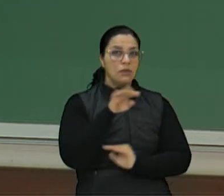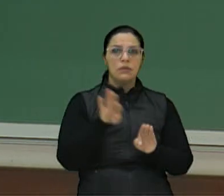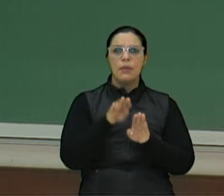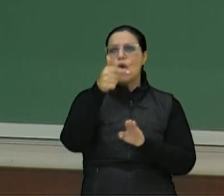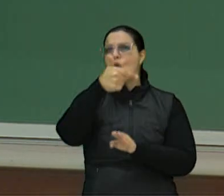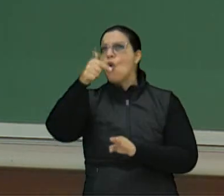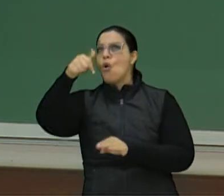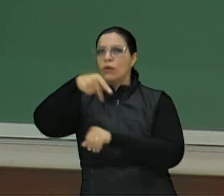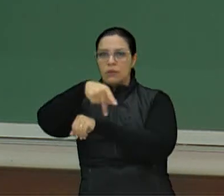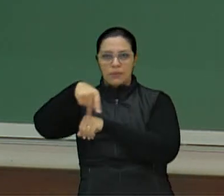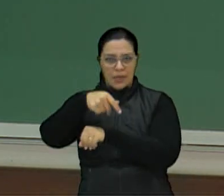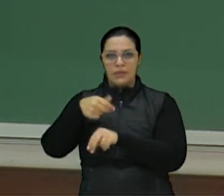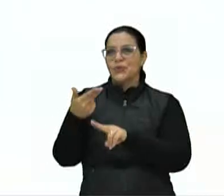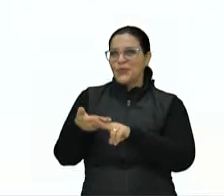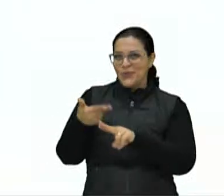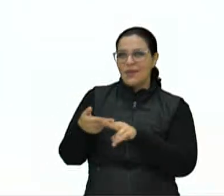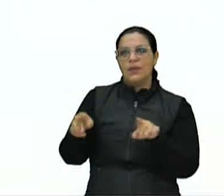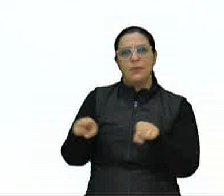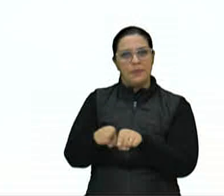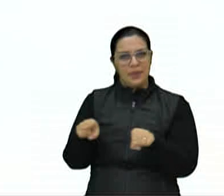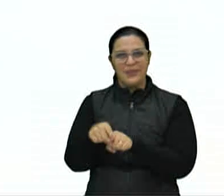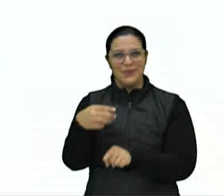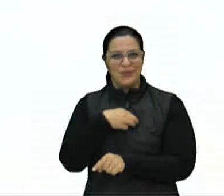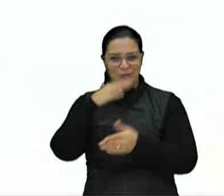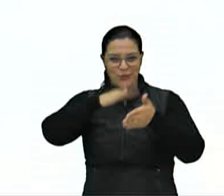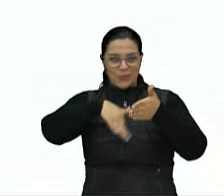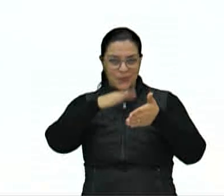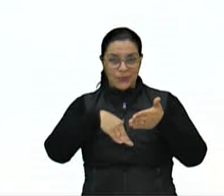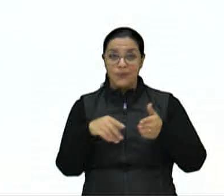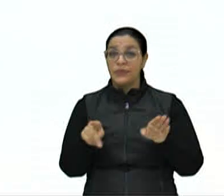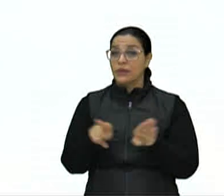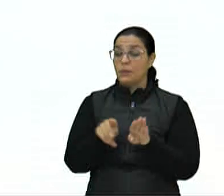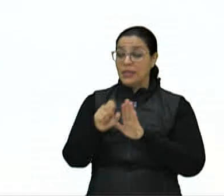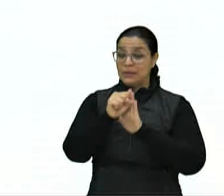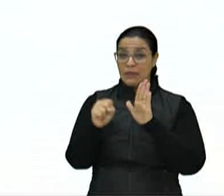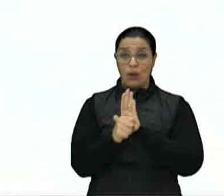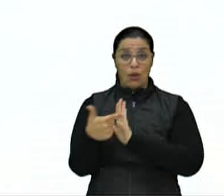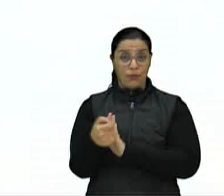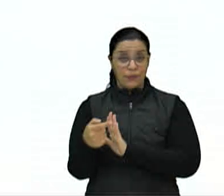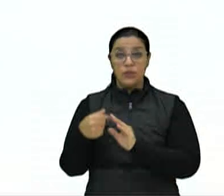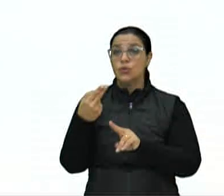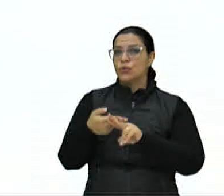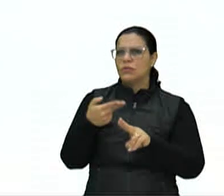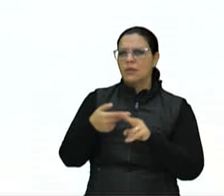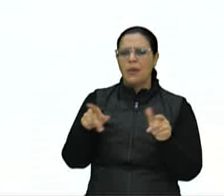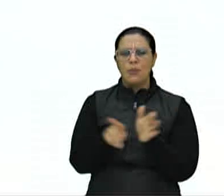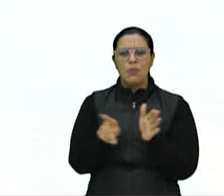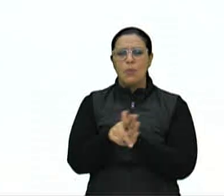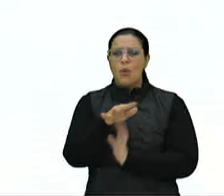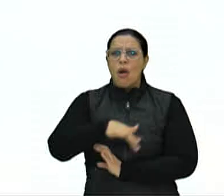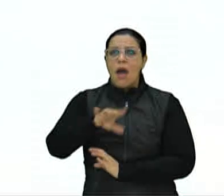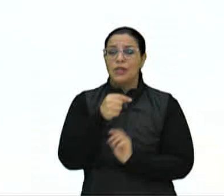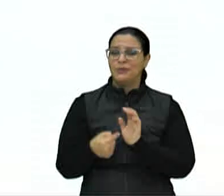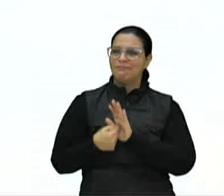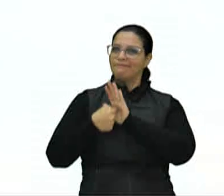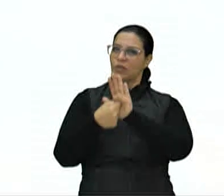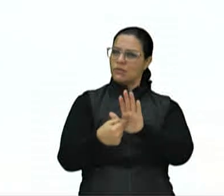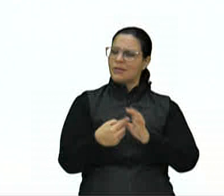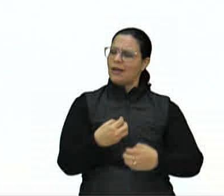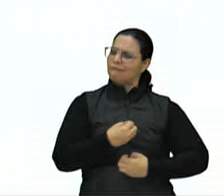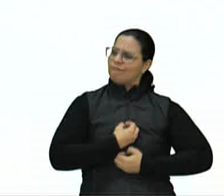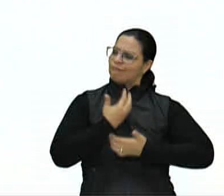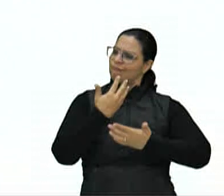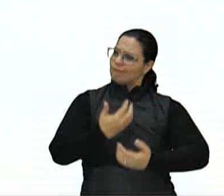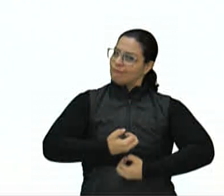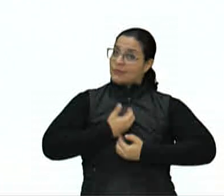outros países. No século XX, grandes artistas usaram essa técnica como um dos principais meios de expressão. E